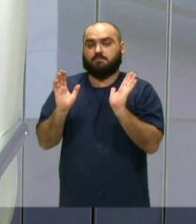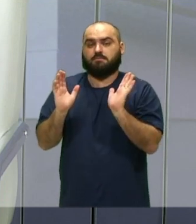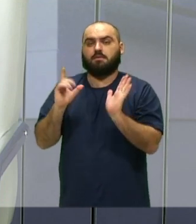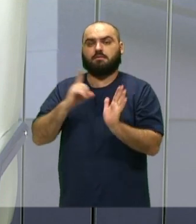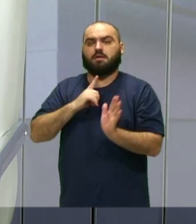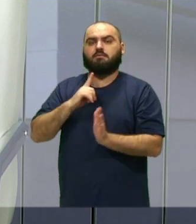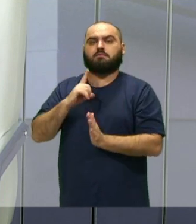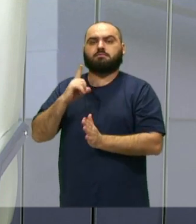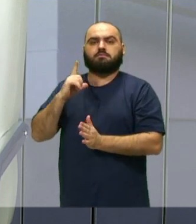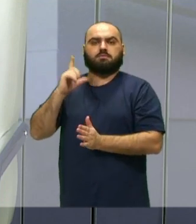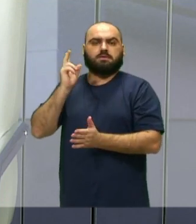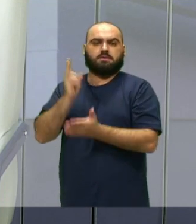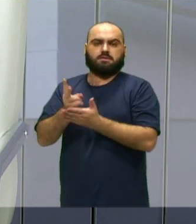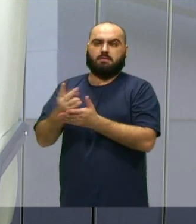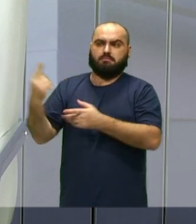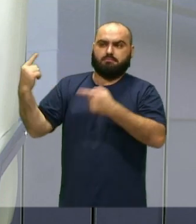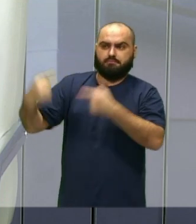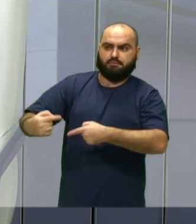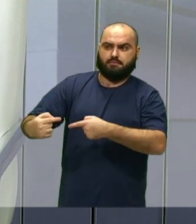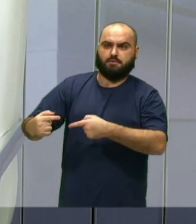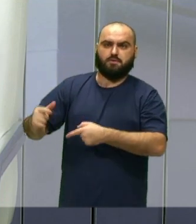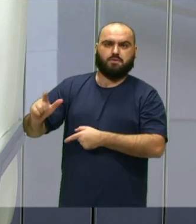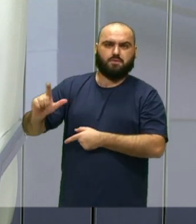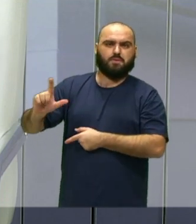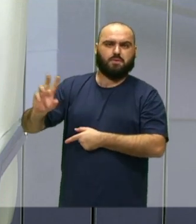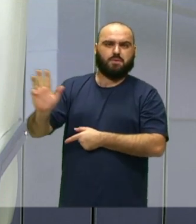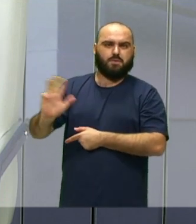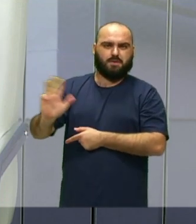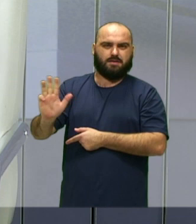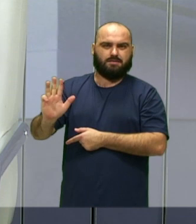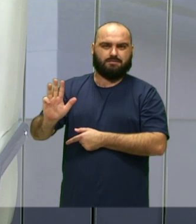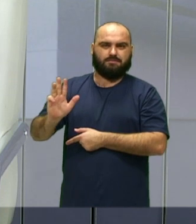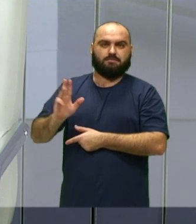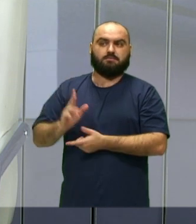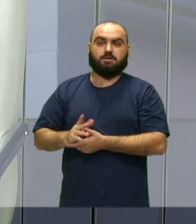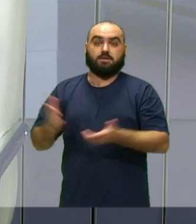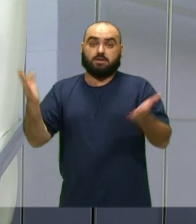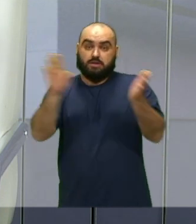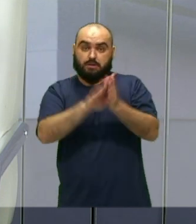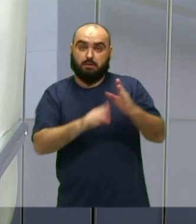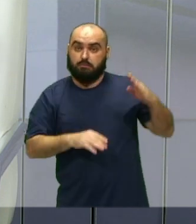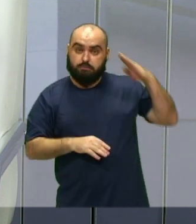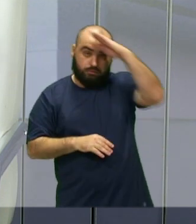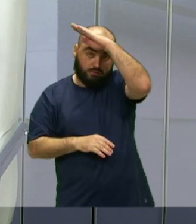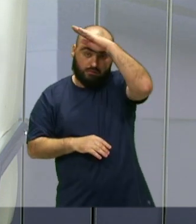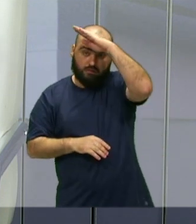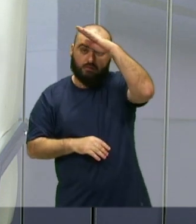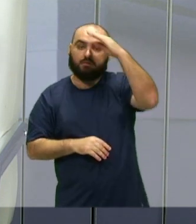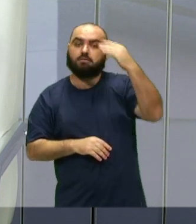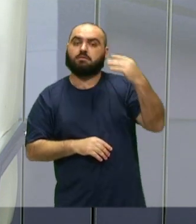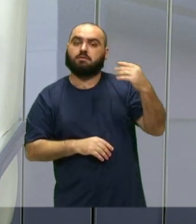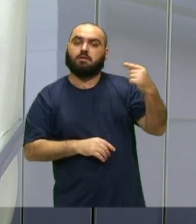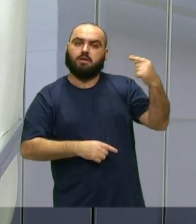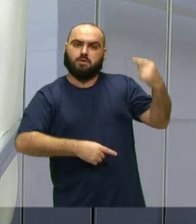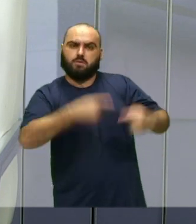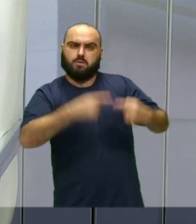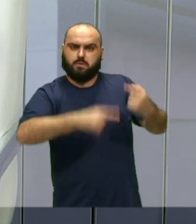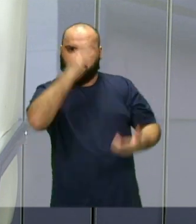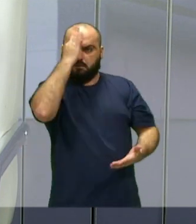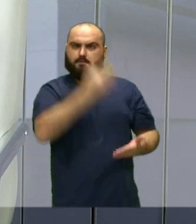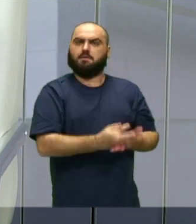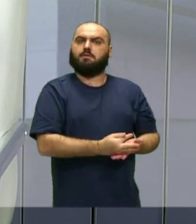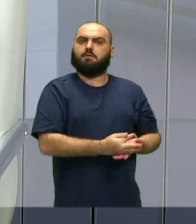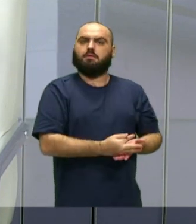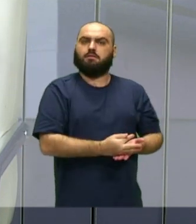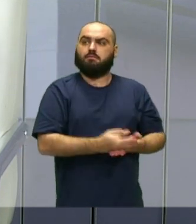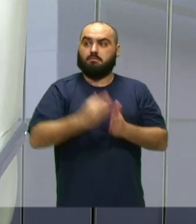derrotado. Ele sempre foi oposição ao governo Lula, né? E com a vinda do Bolsonaro, o Bolsonaro foi uma oposição mais fiel. Então